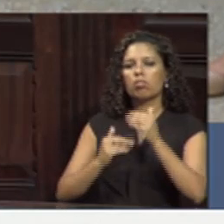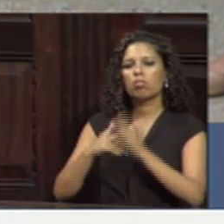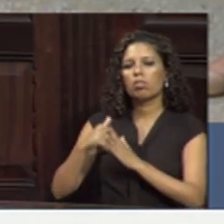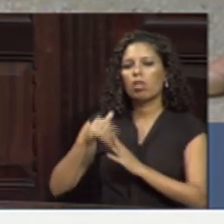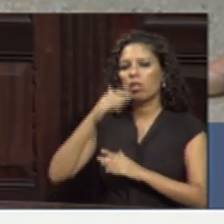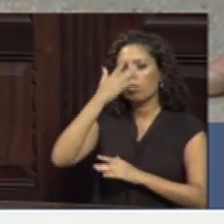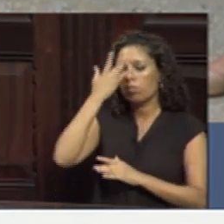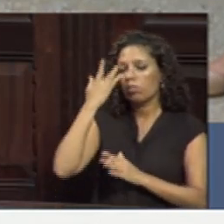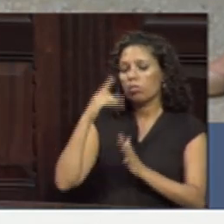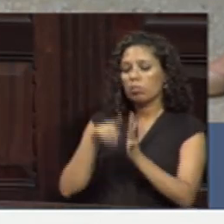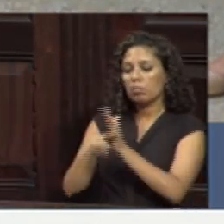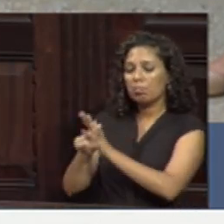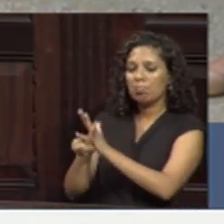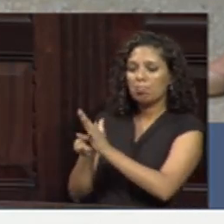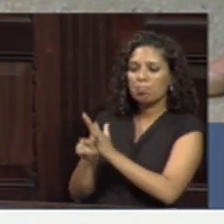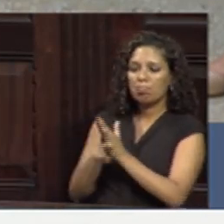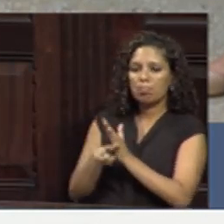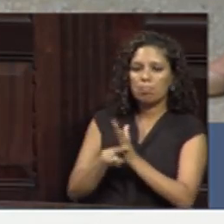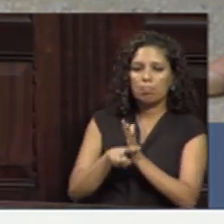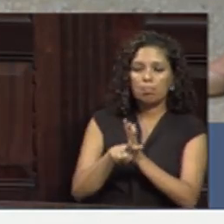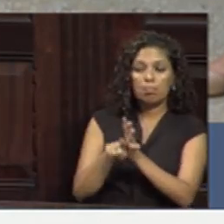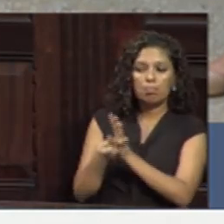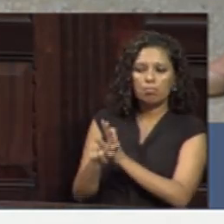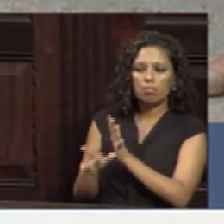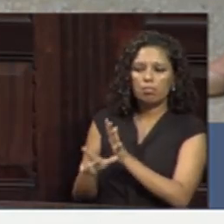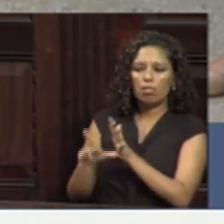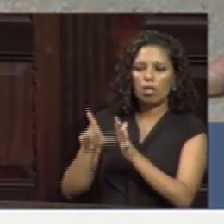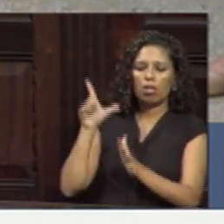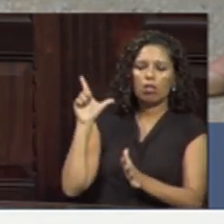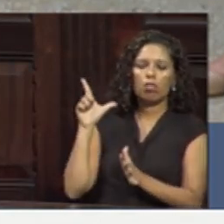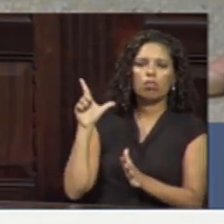amador. Profissional.